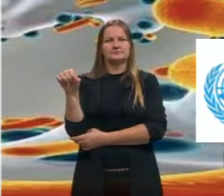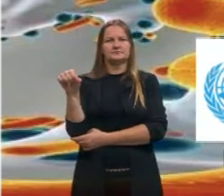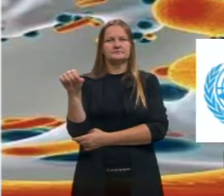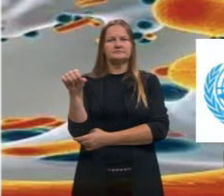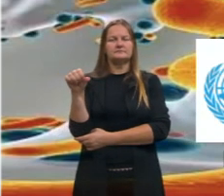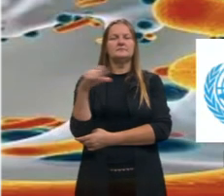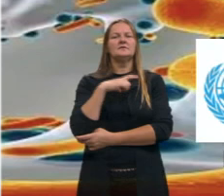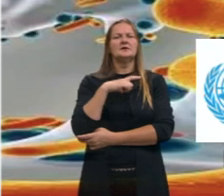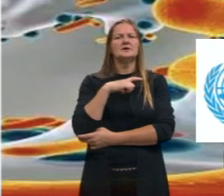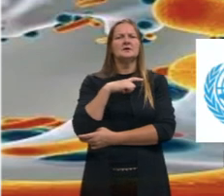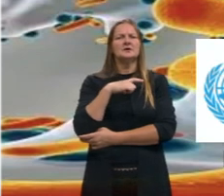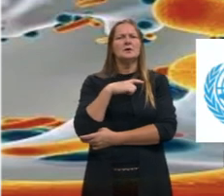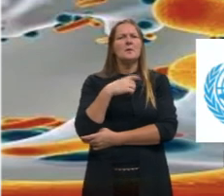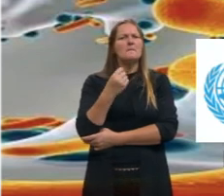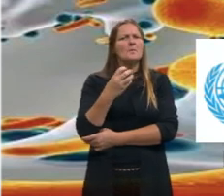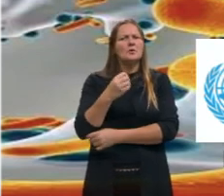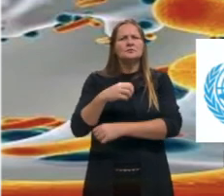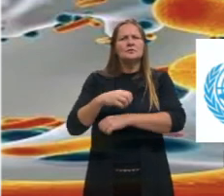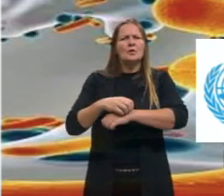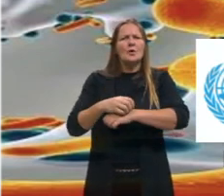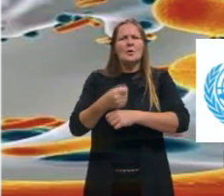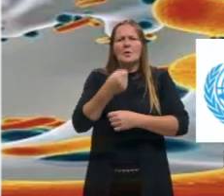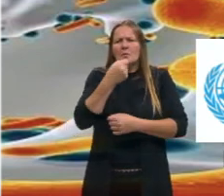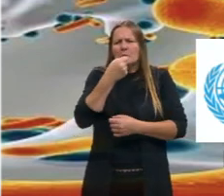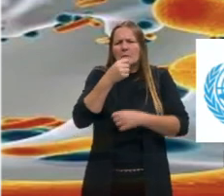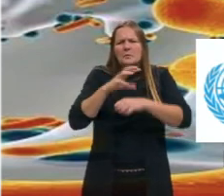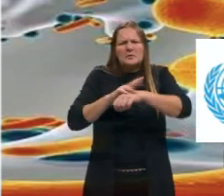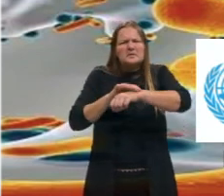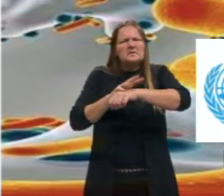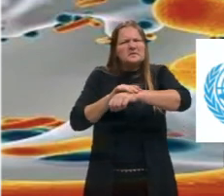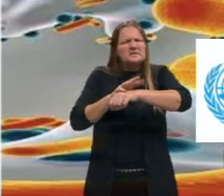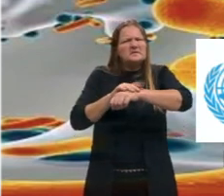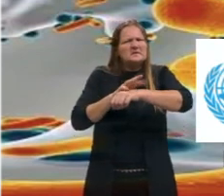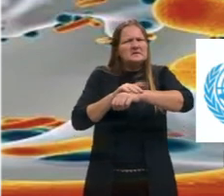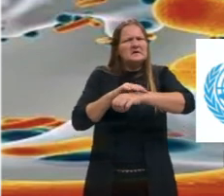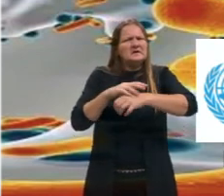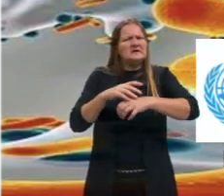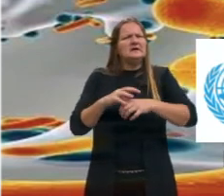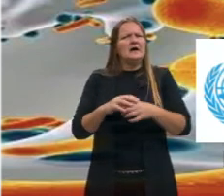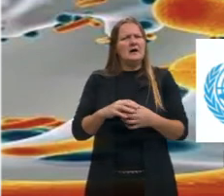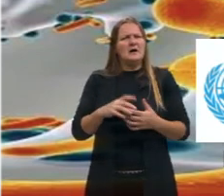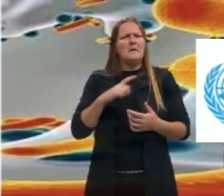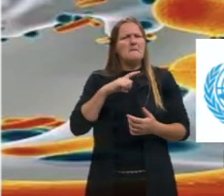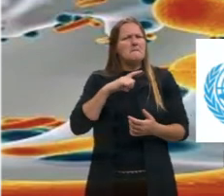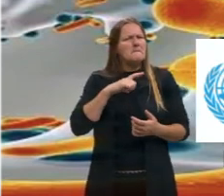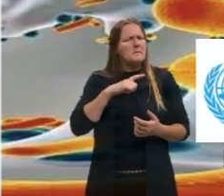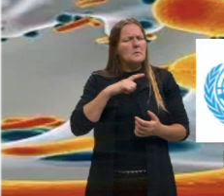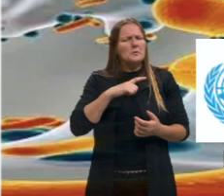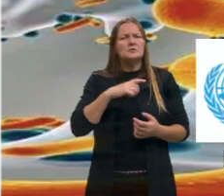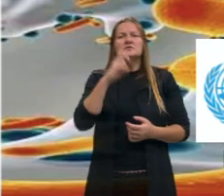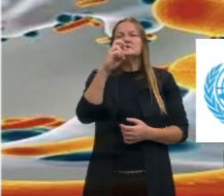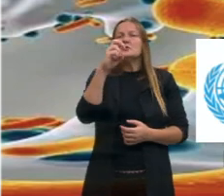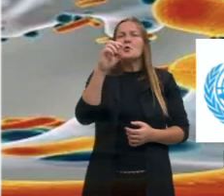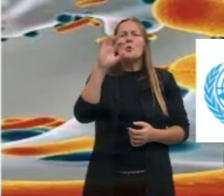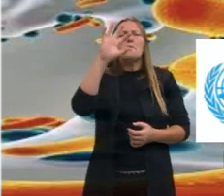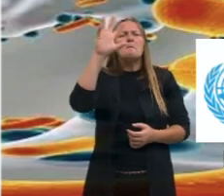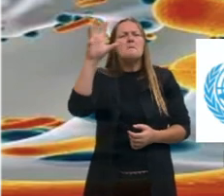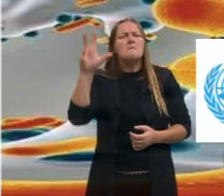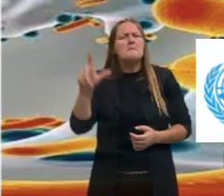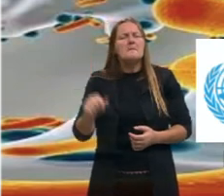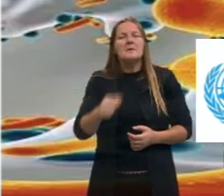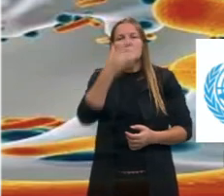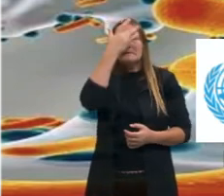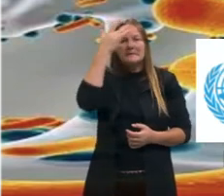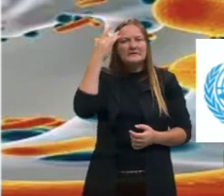as infecções resistentes a antibióticos causaram a morte de quase cinco milhões de pessoas